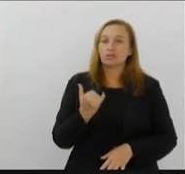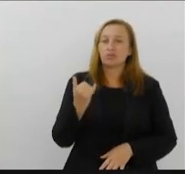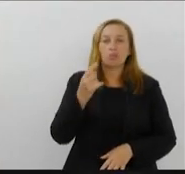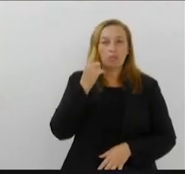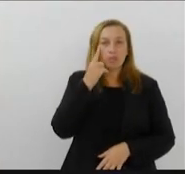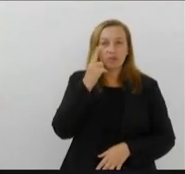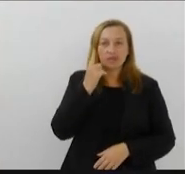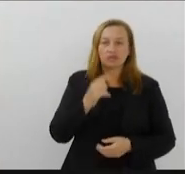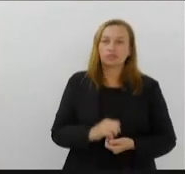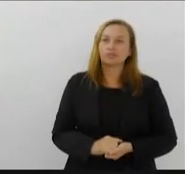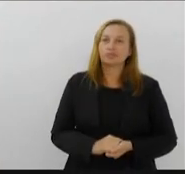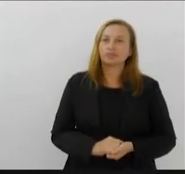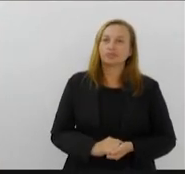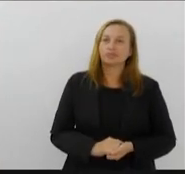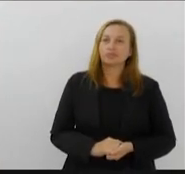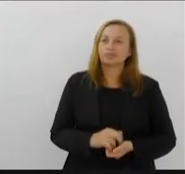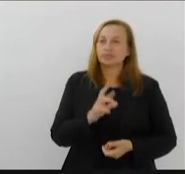pensa em